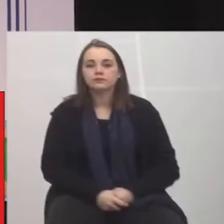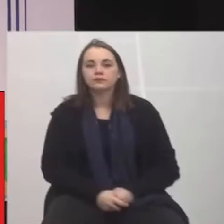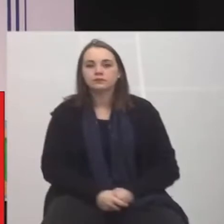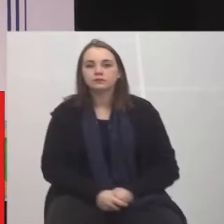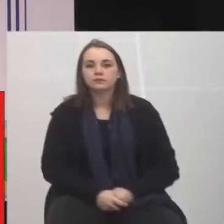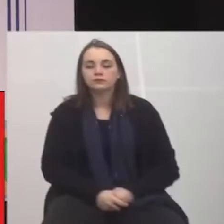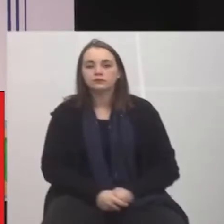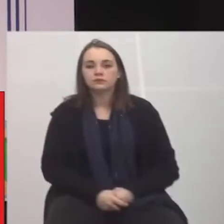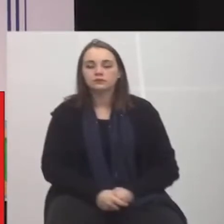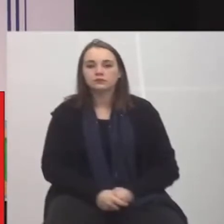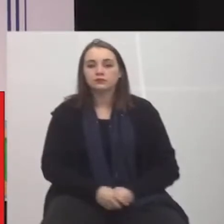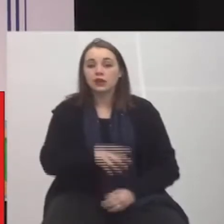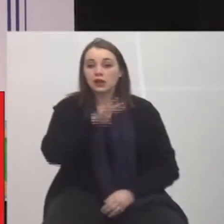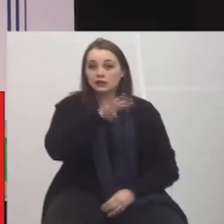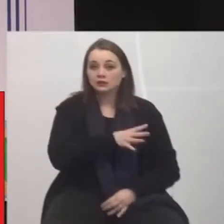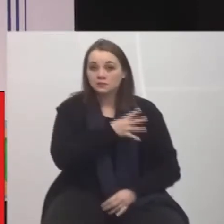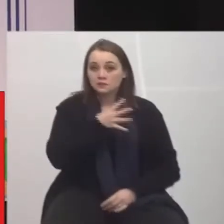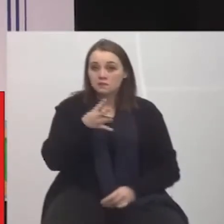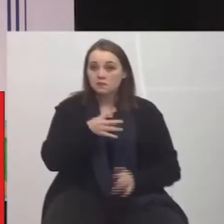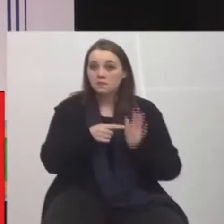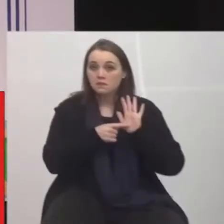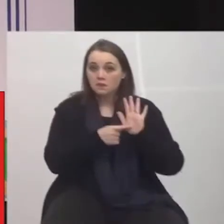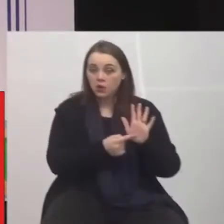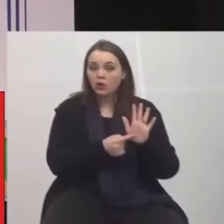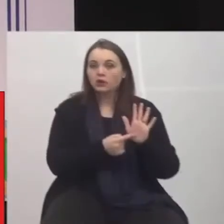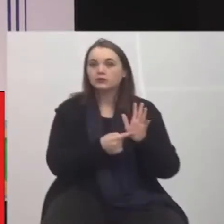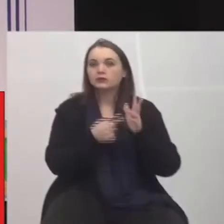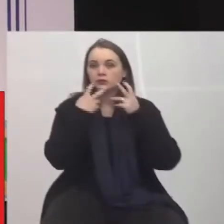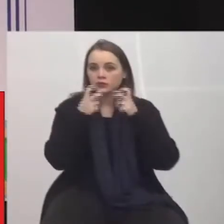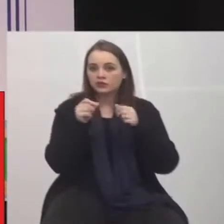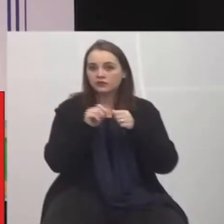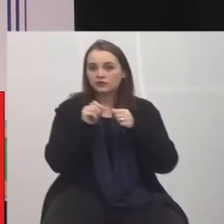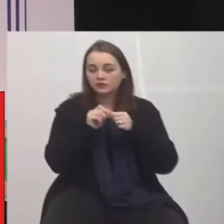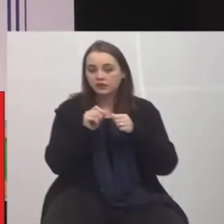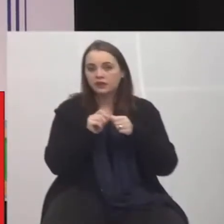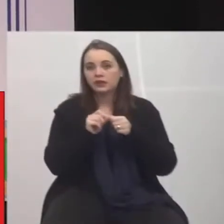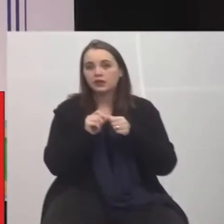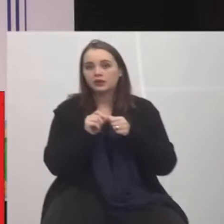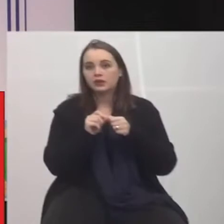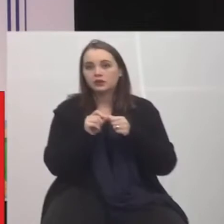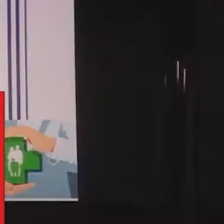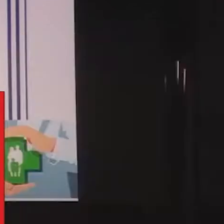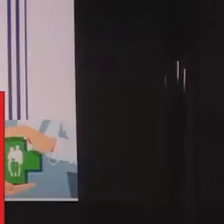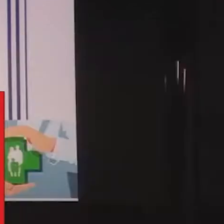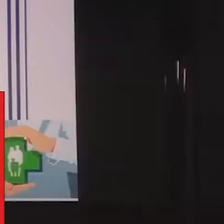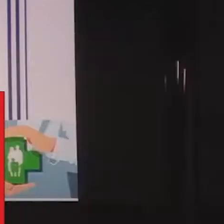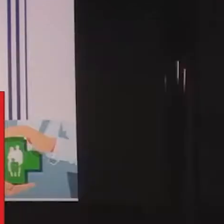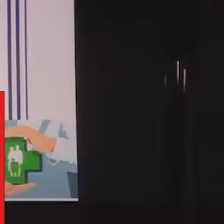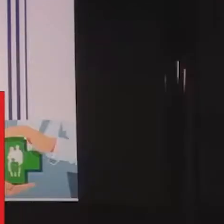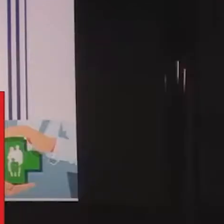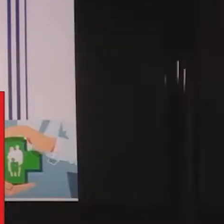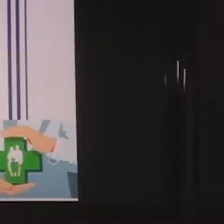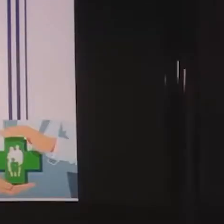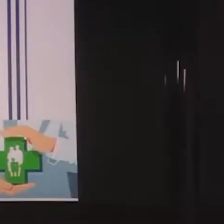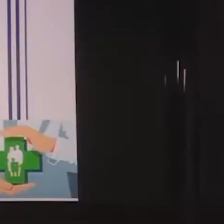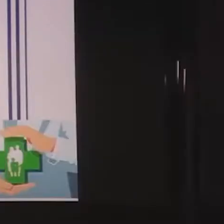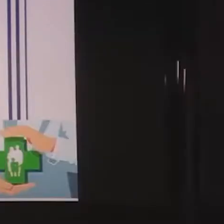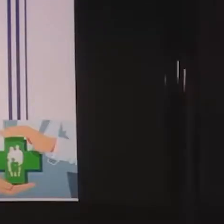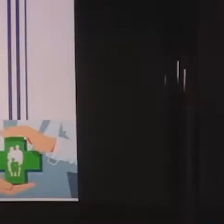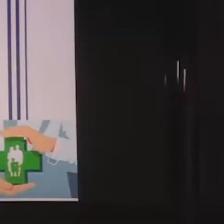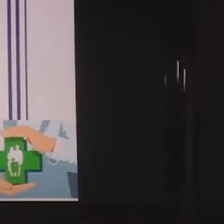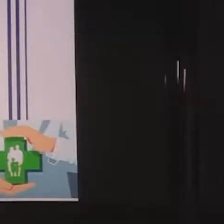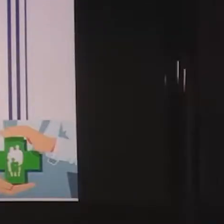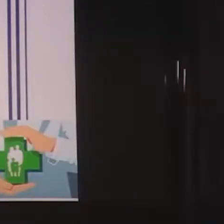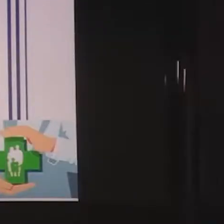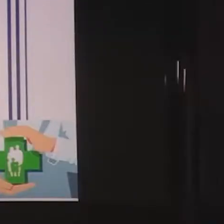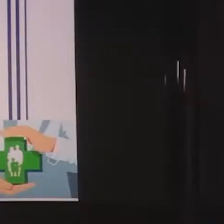Esse aqui é o quadro de procedimentos odontológicos pactuados realizados no CEL, tá? Que é o Centro de Especialidades Odontológicas. O